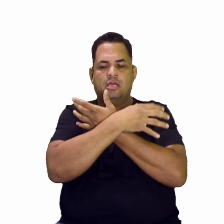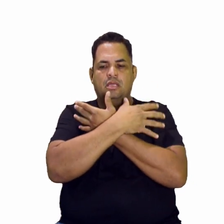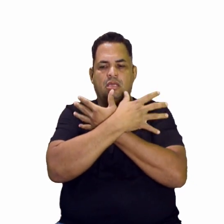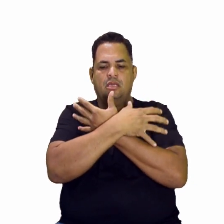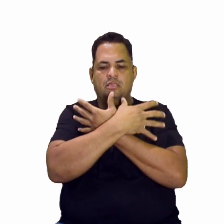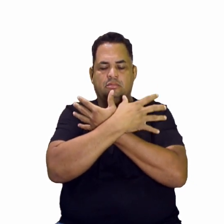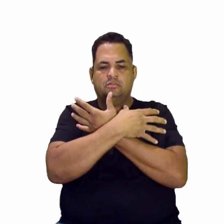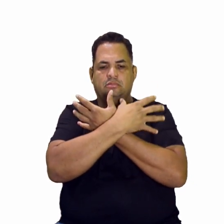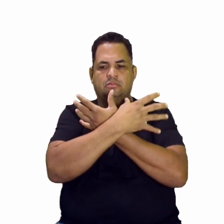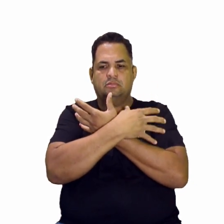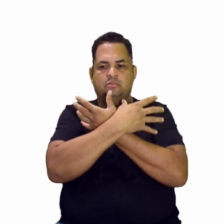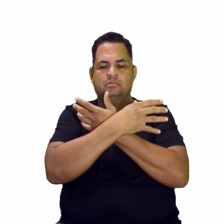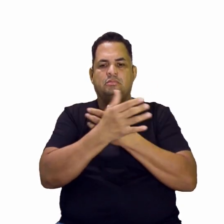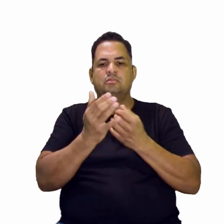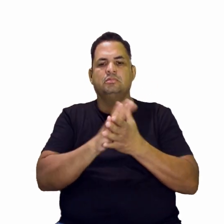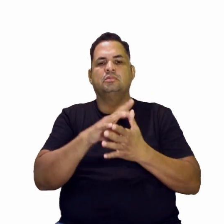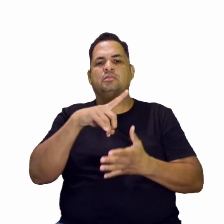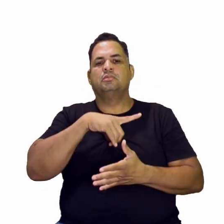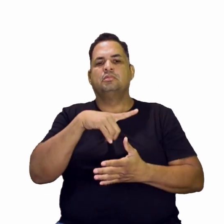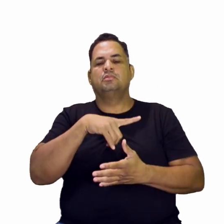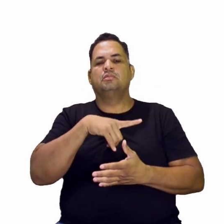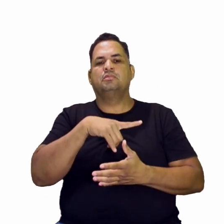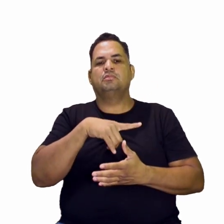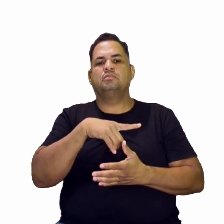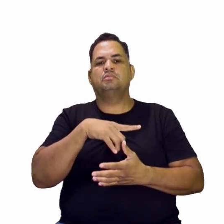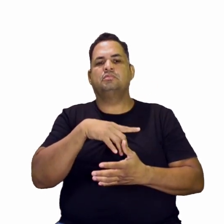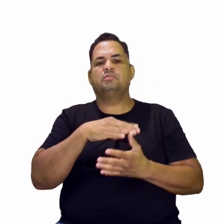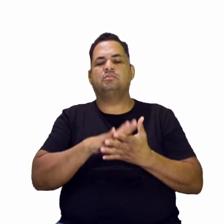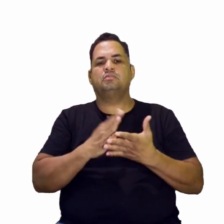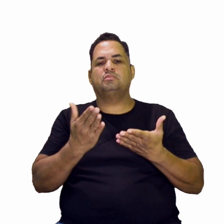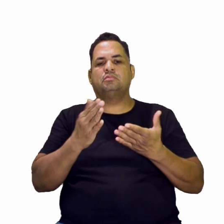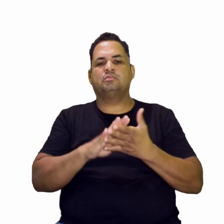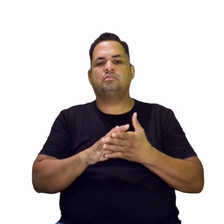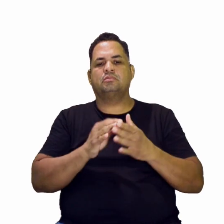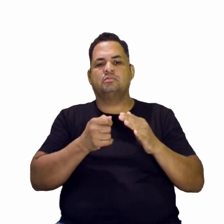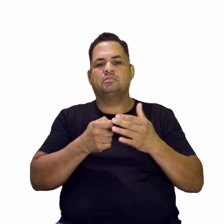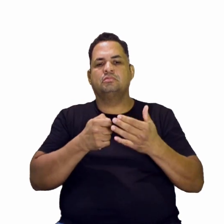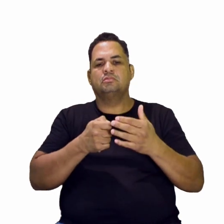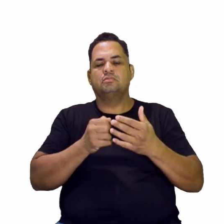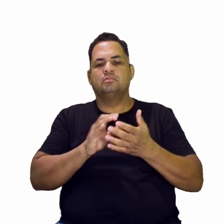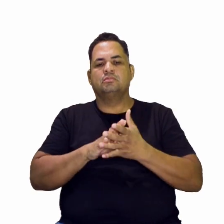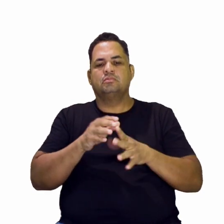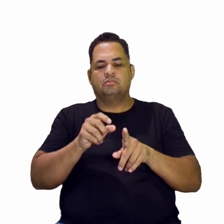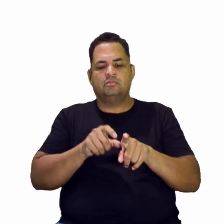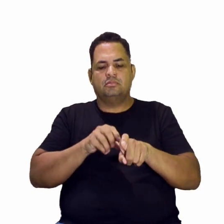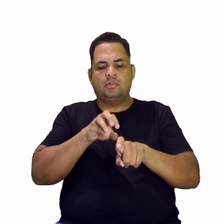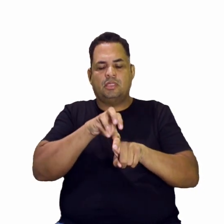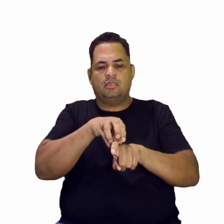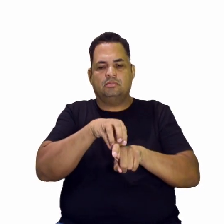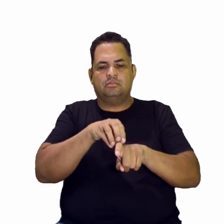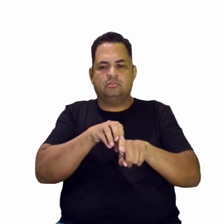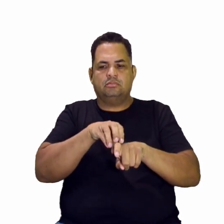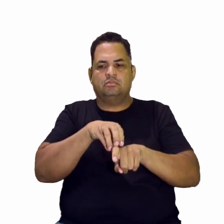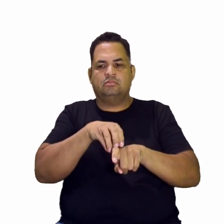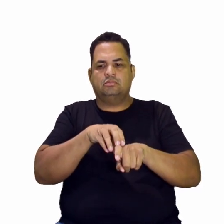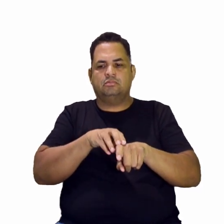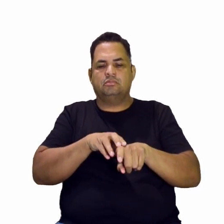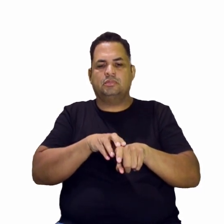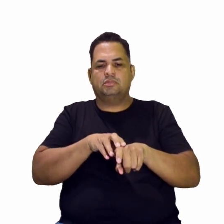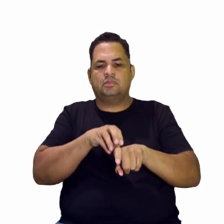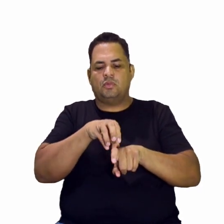são animais que vão ter essa concha, ou da forma aqui do caracol, ou os caramujos, que são a